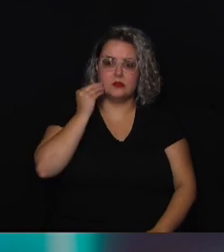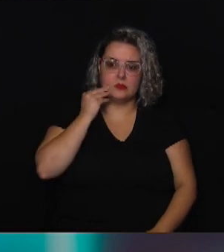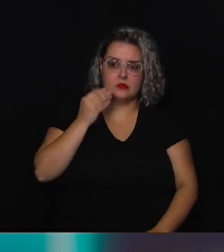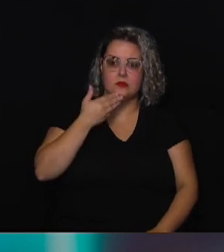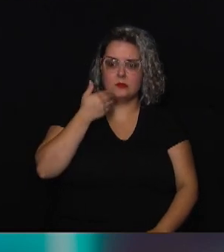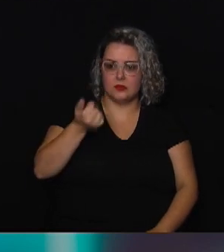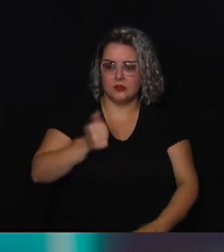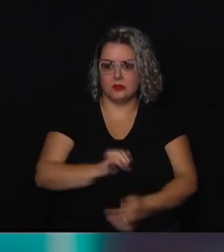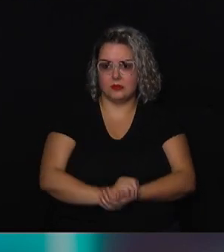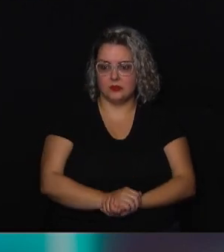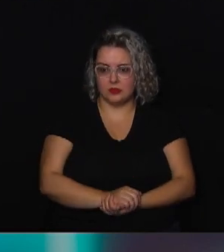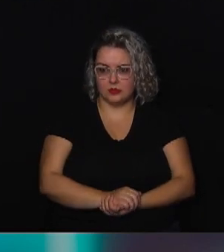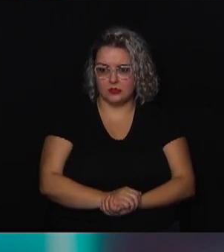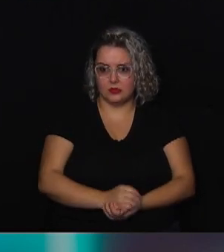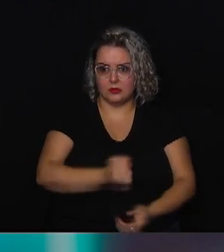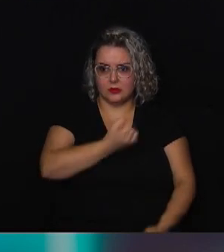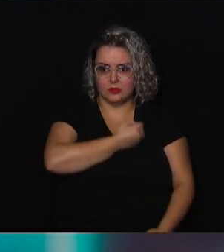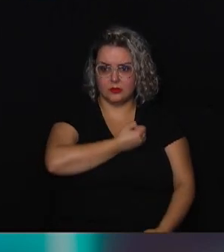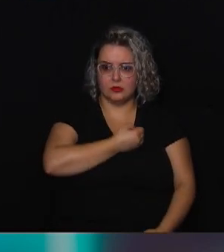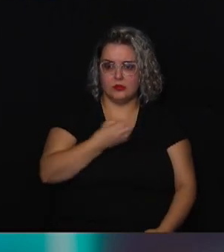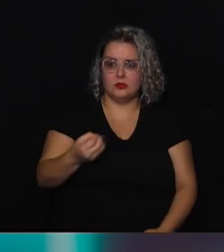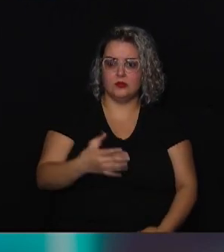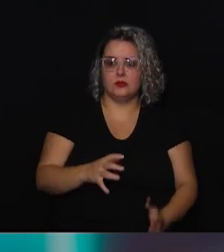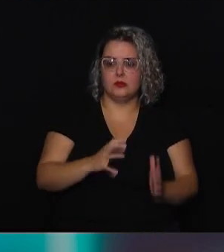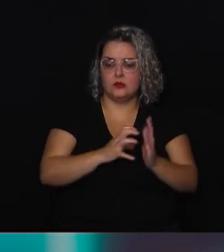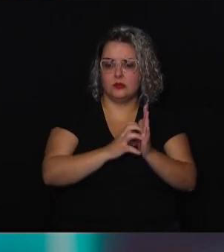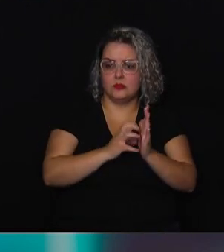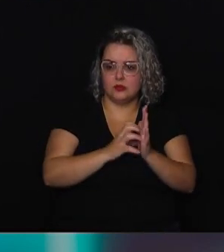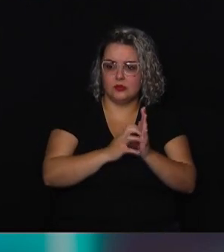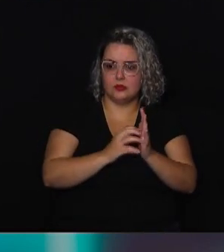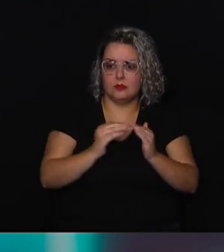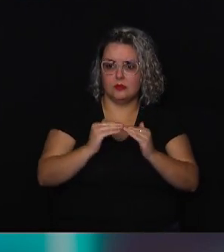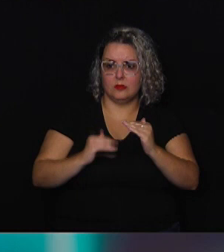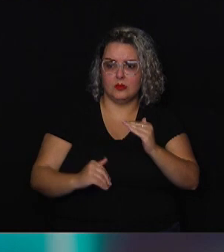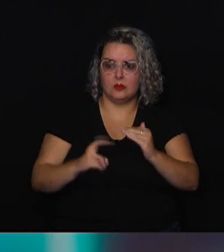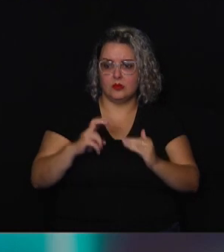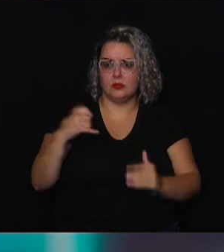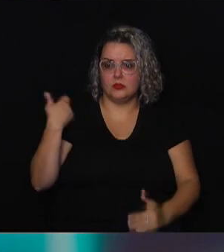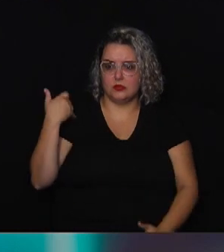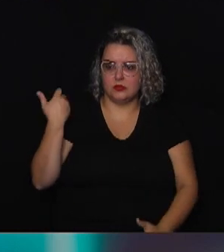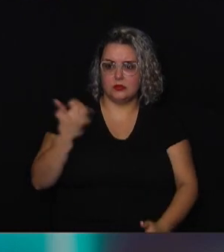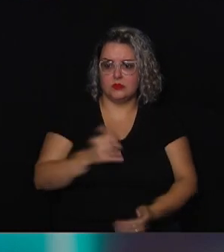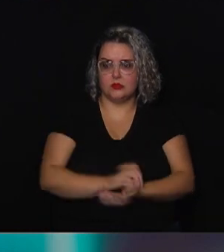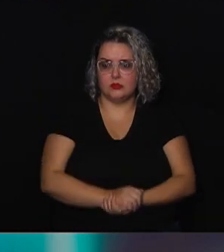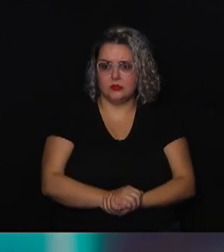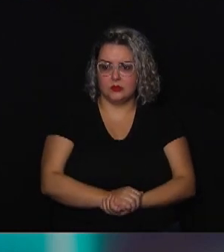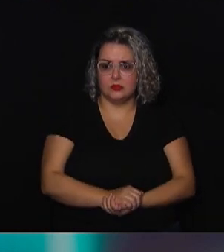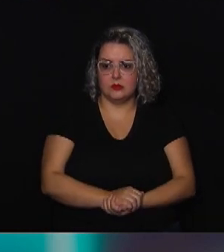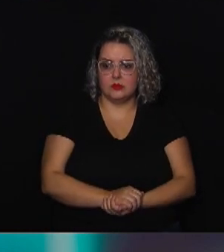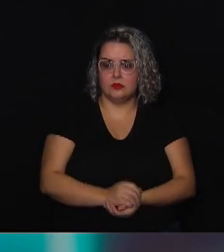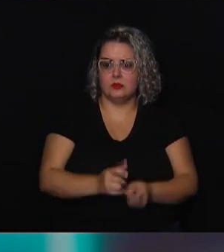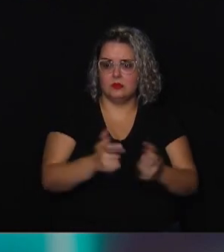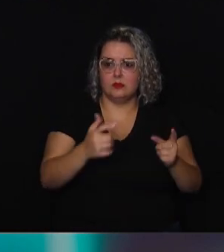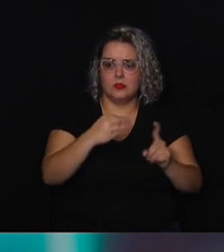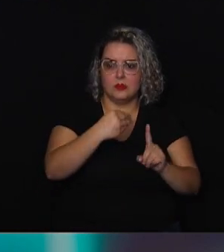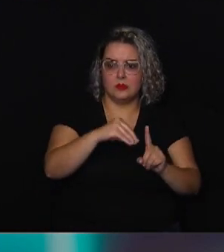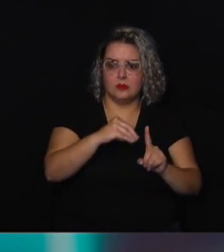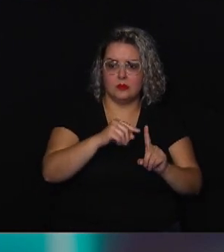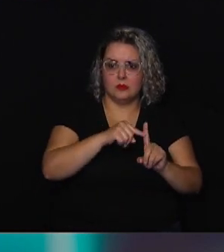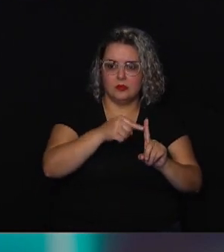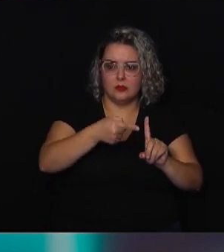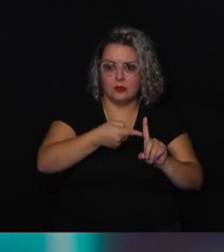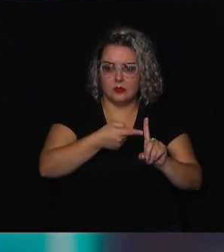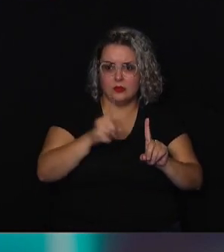Incidência, número de casos novos de AIDS em menor de 5 anos, também 2 situações de altíssima vulnerabilidade materna, com